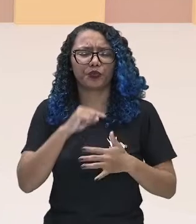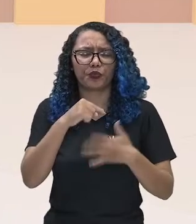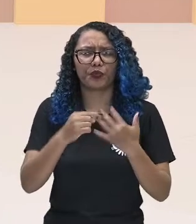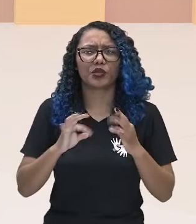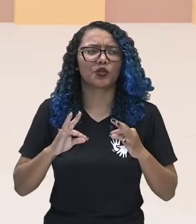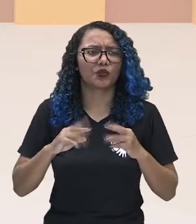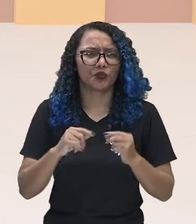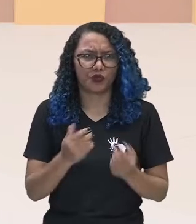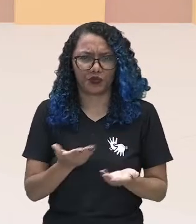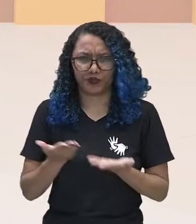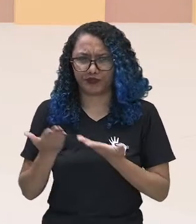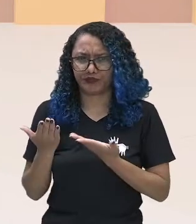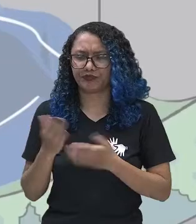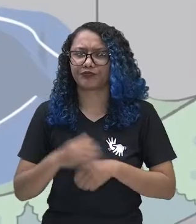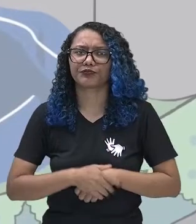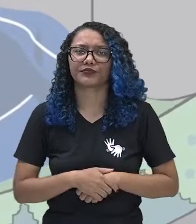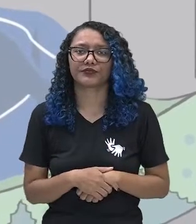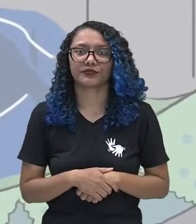assistir.